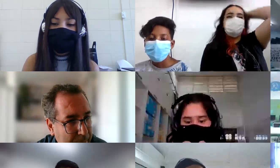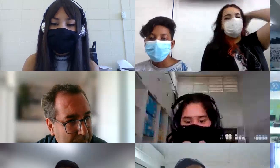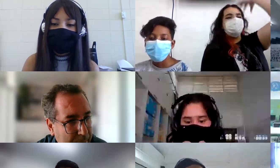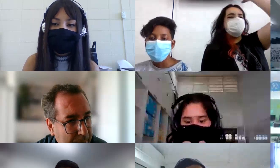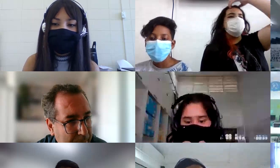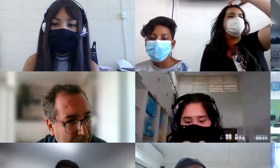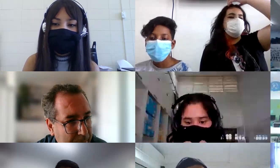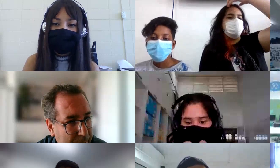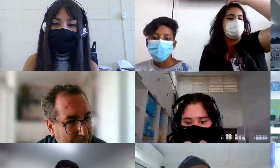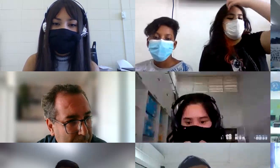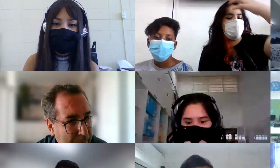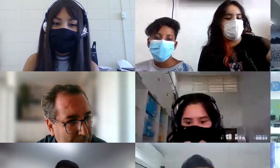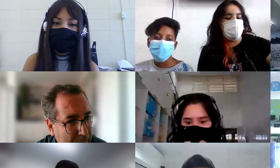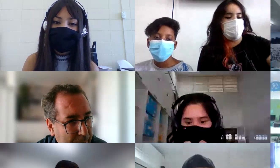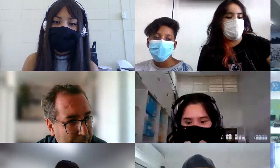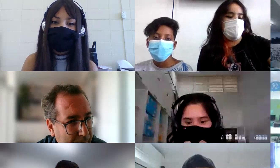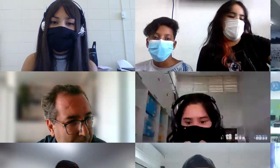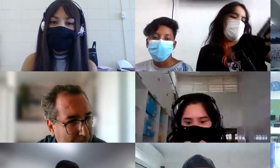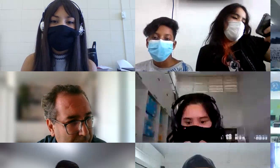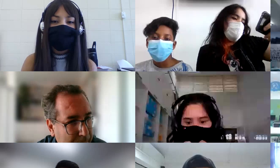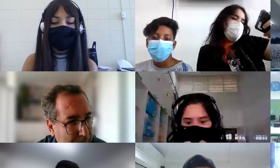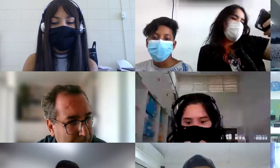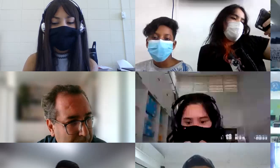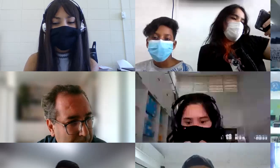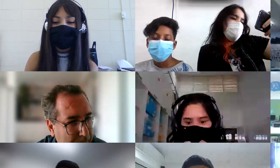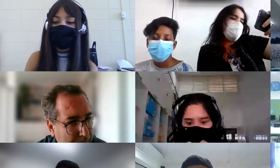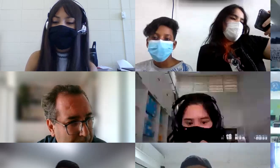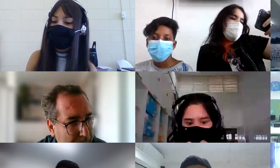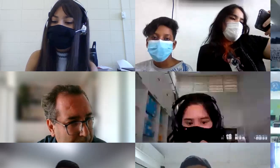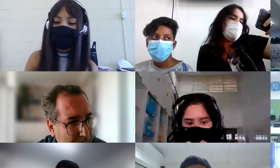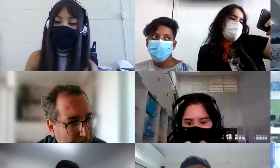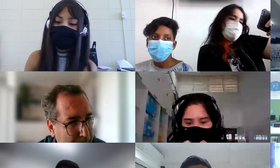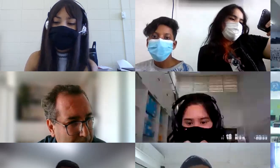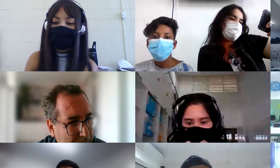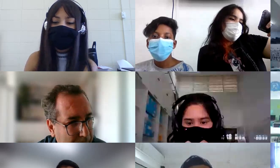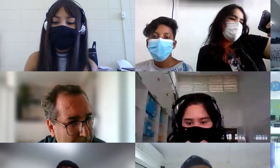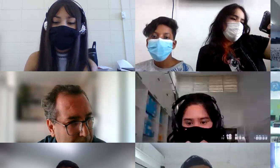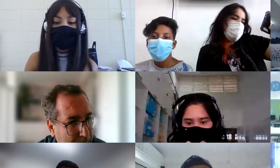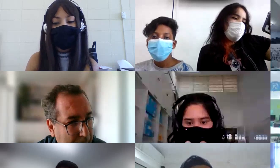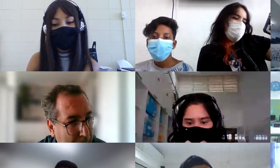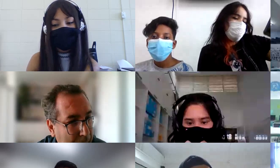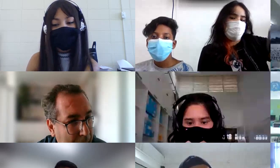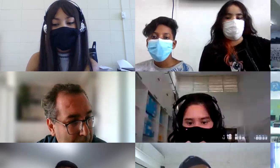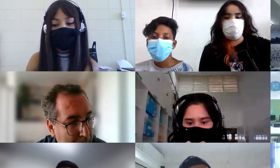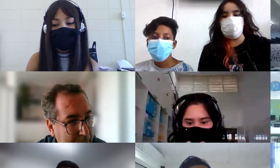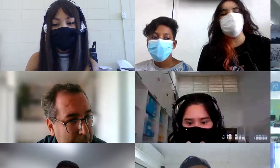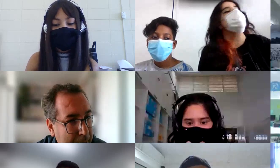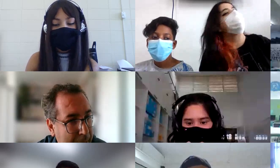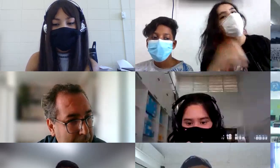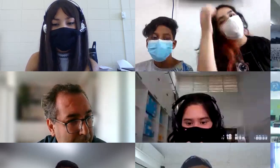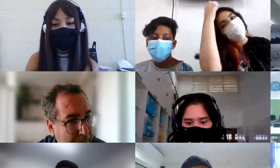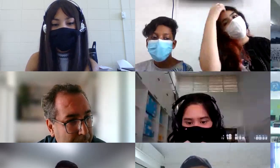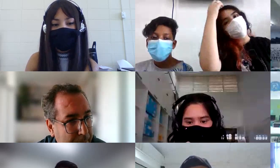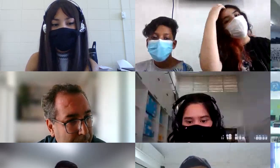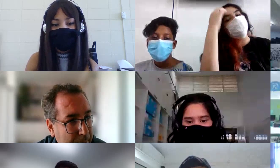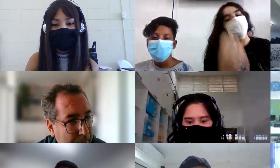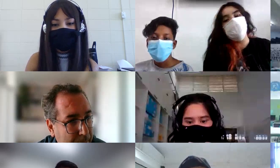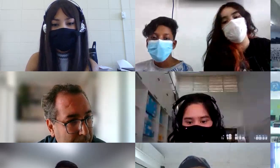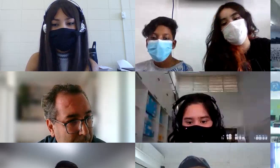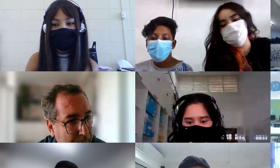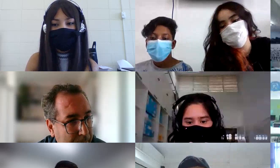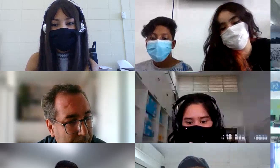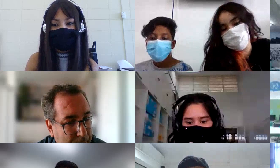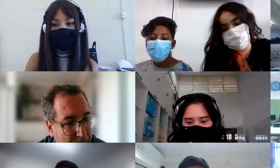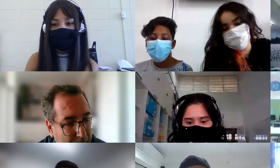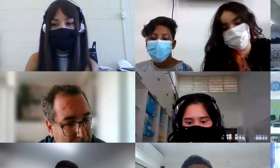nossa mente sobre esses assuntos, que de vez em quando a gente é muito fechado para falar sobre essas coisas. A gente pode